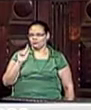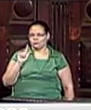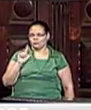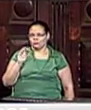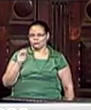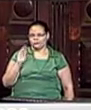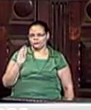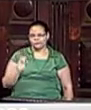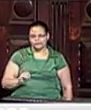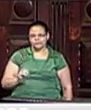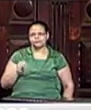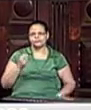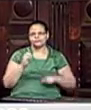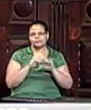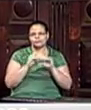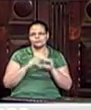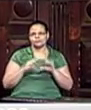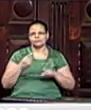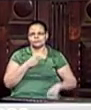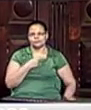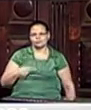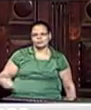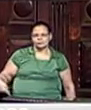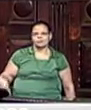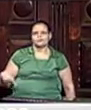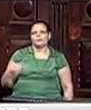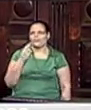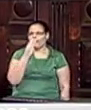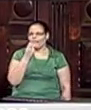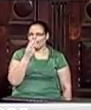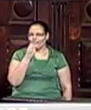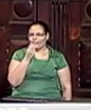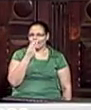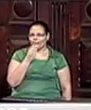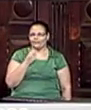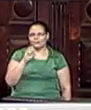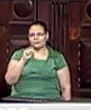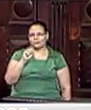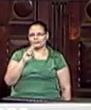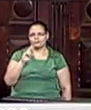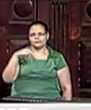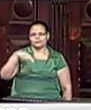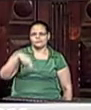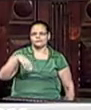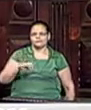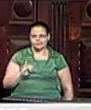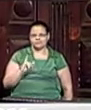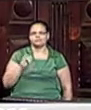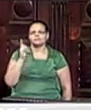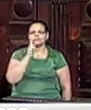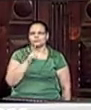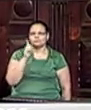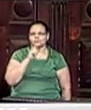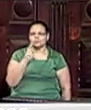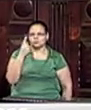o presidente José Sarney conseguiu um ano a mais de mandato.